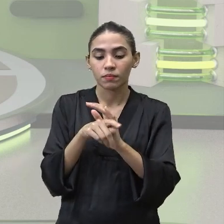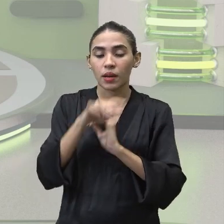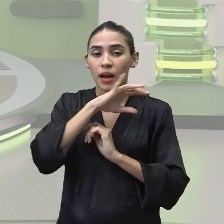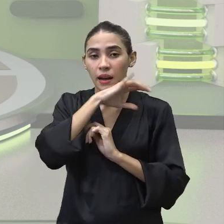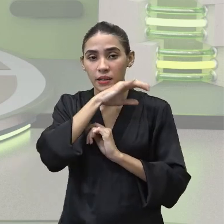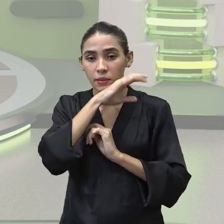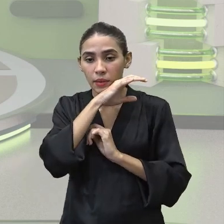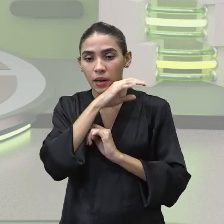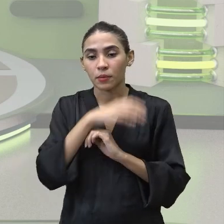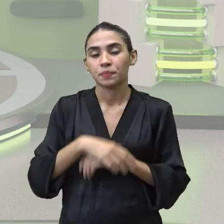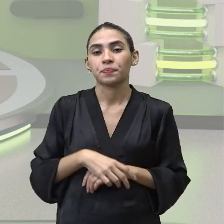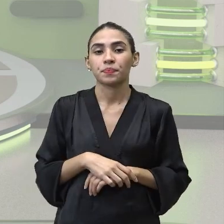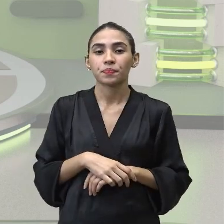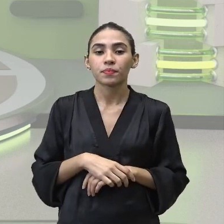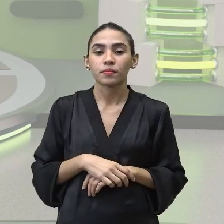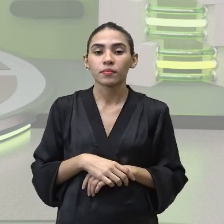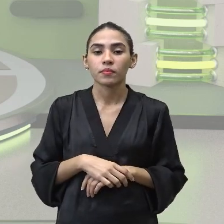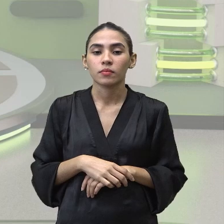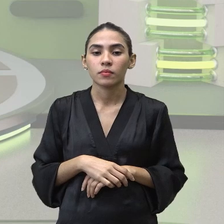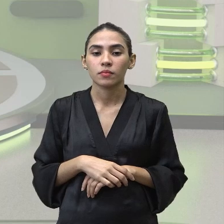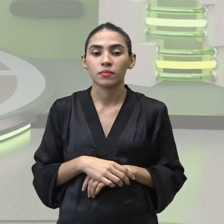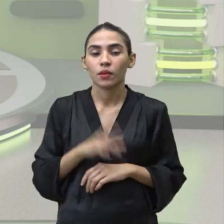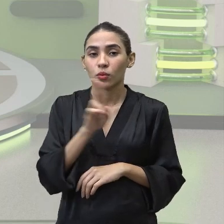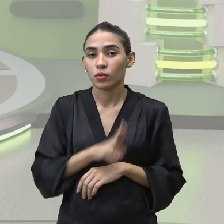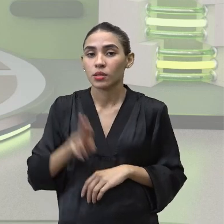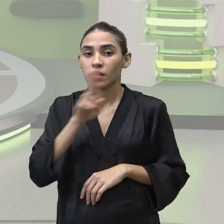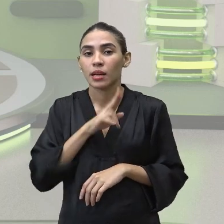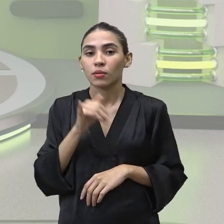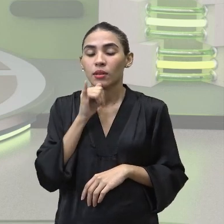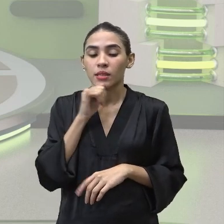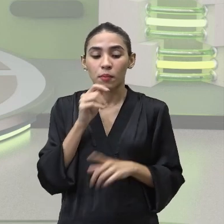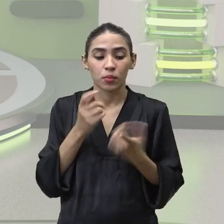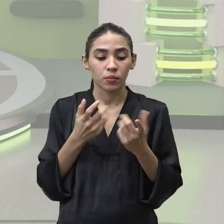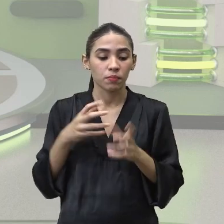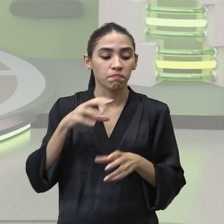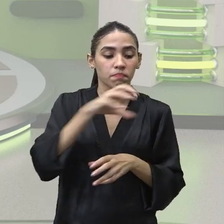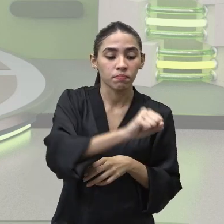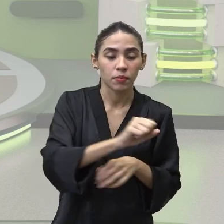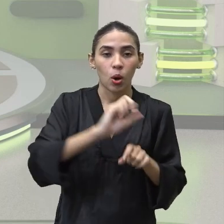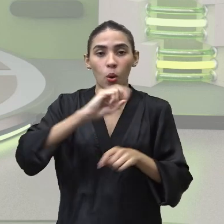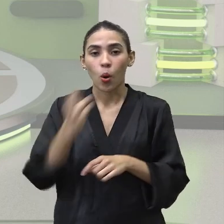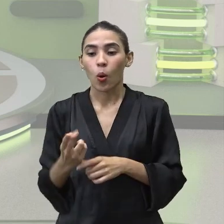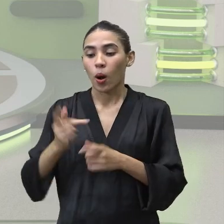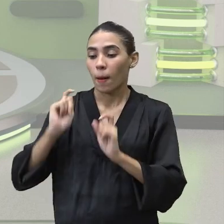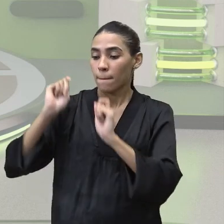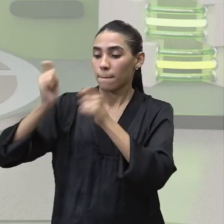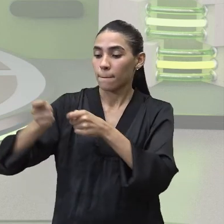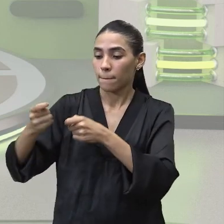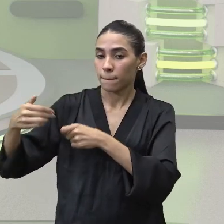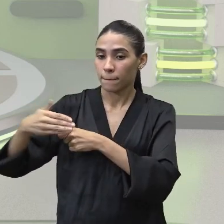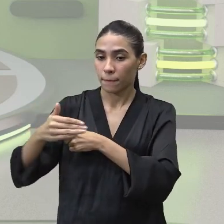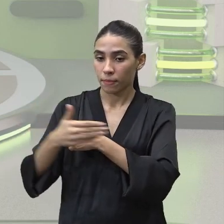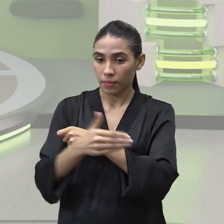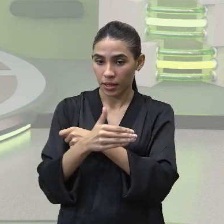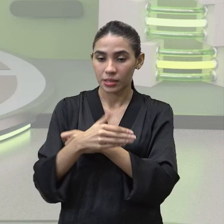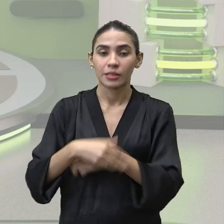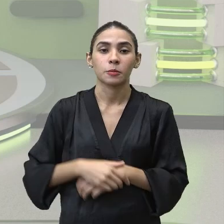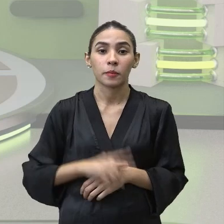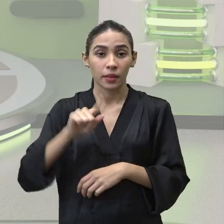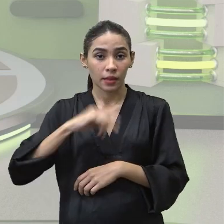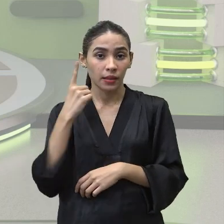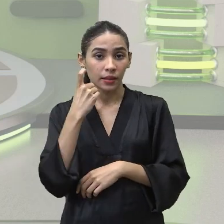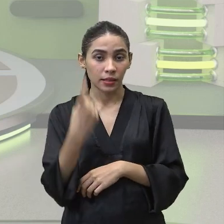em artefatos que são utilizados para caça ou para pesca. Isso aí é bem interessante.